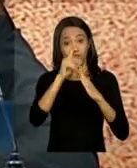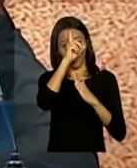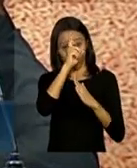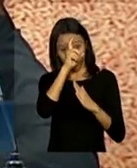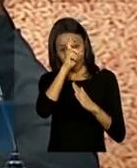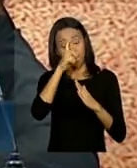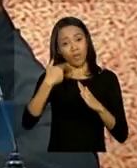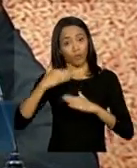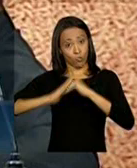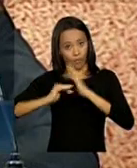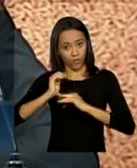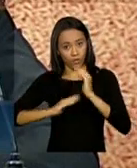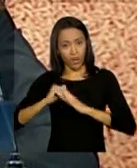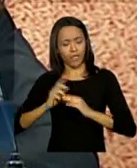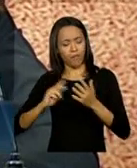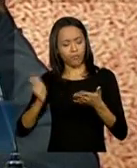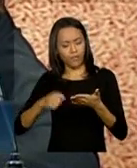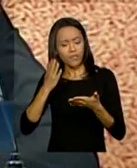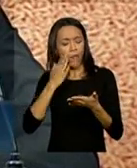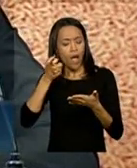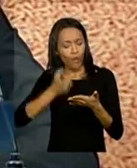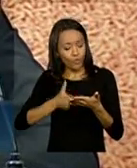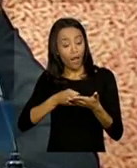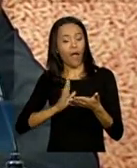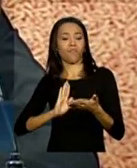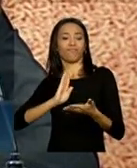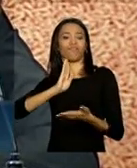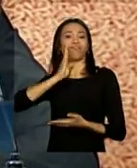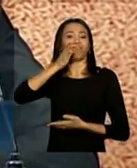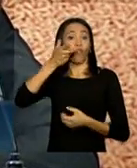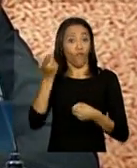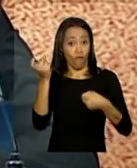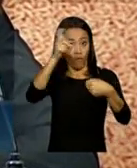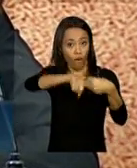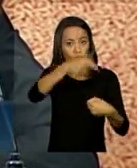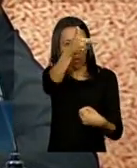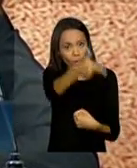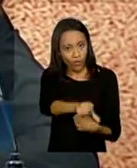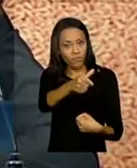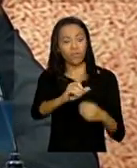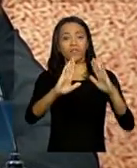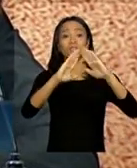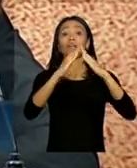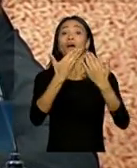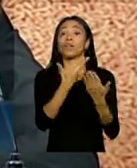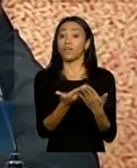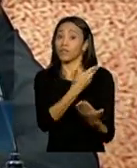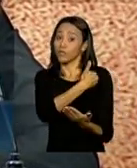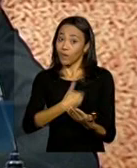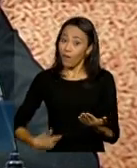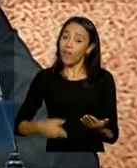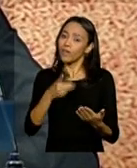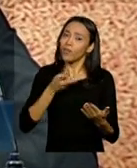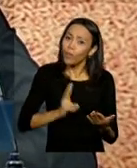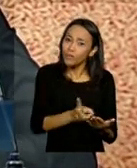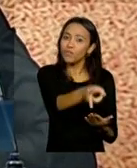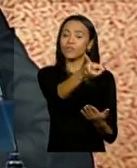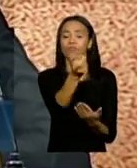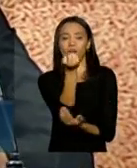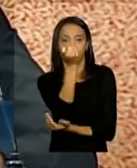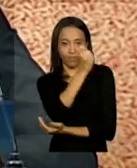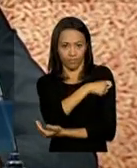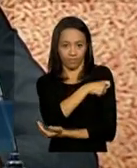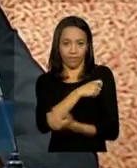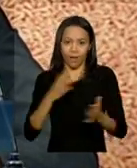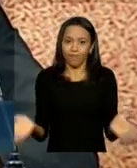serviço de saúde vai ser capaz de buscar essa menina novamente na escola e assim manter outas coberturas vacinais então estamos fazendo uma